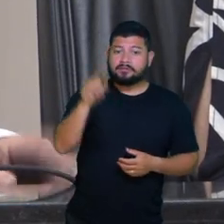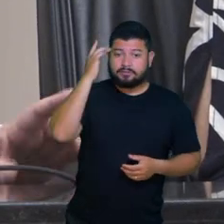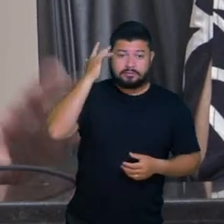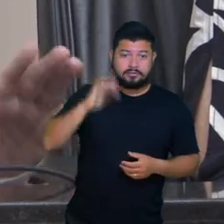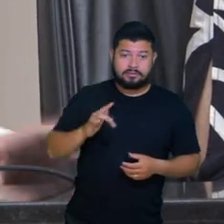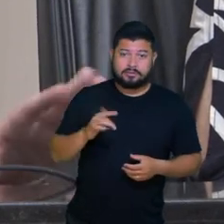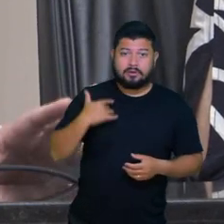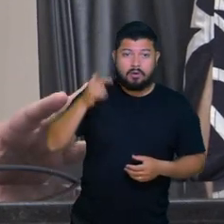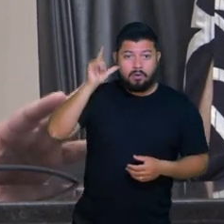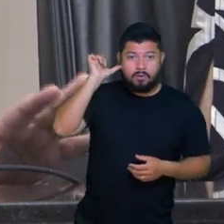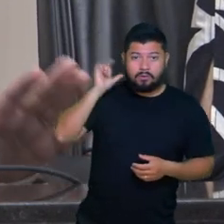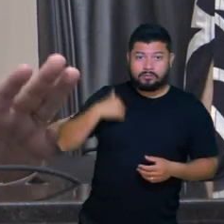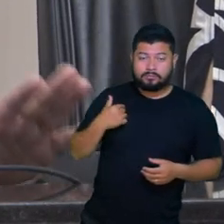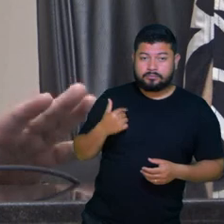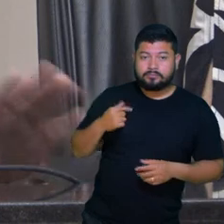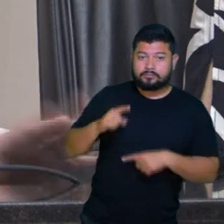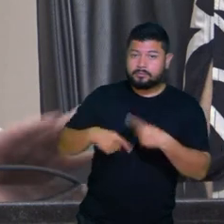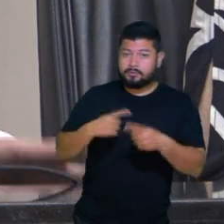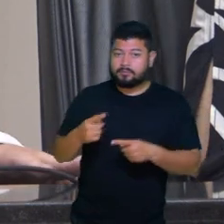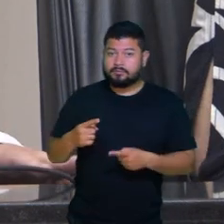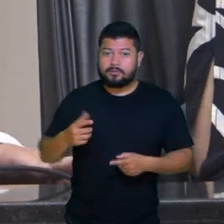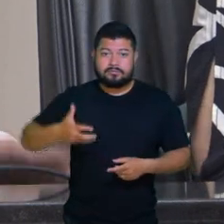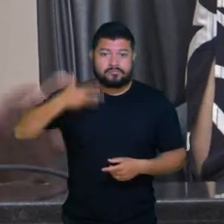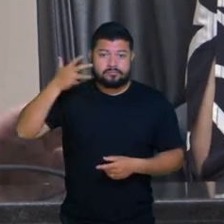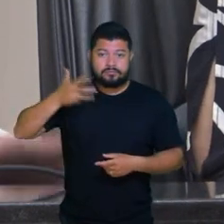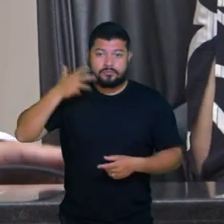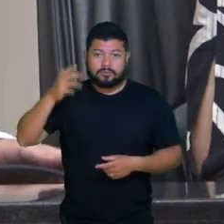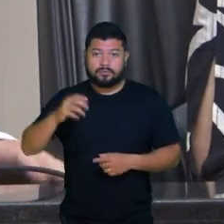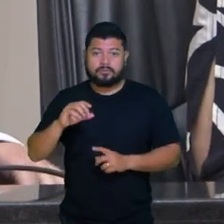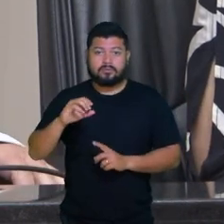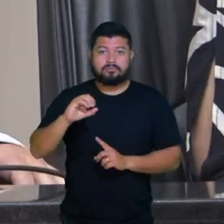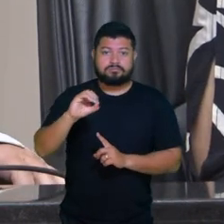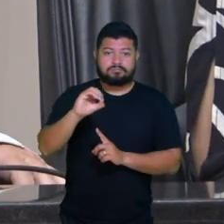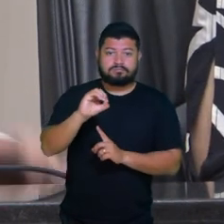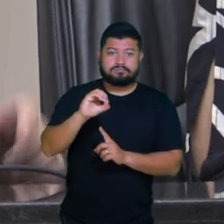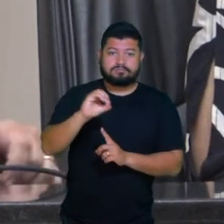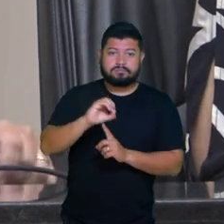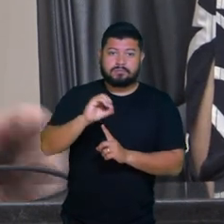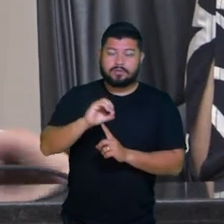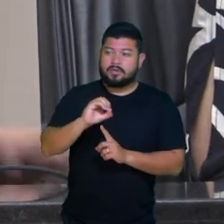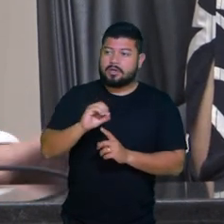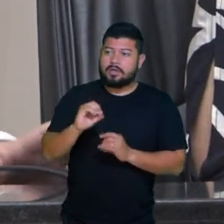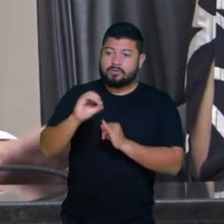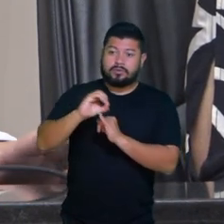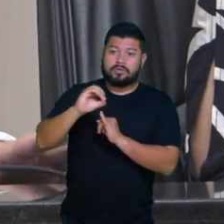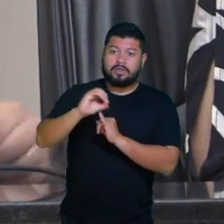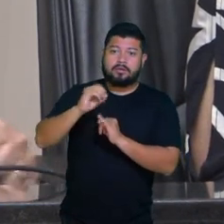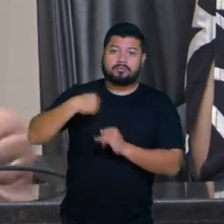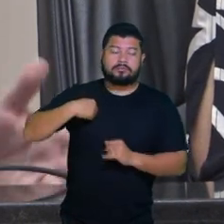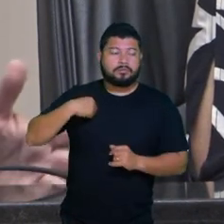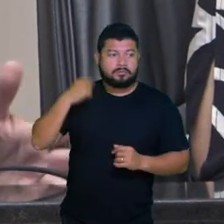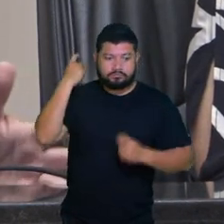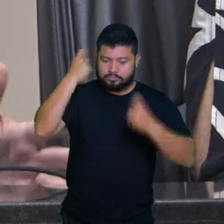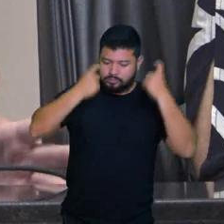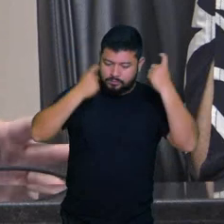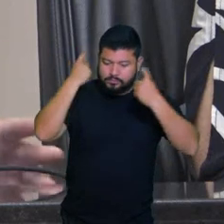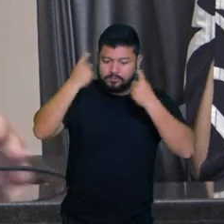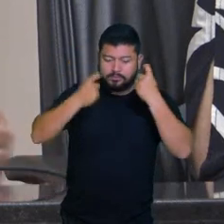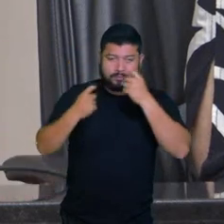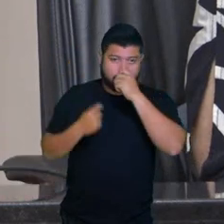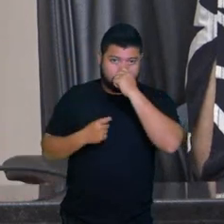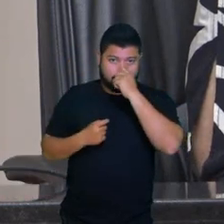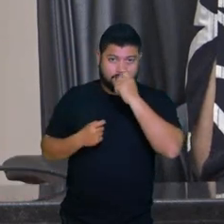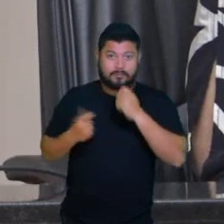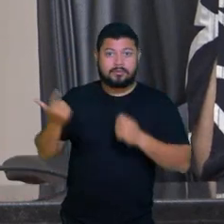ontem depois daquela falaa eh do representante do INEP eu perdi o sono mas hoje eu renovo a minha esperança eu não quero perder esperança